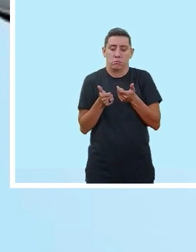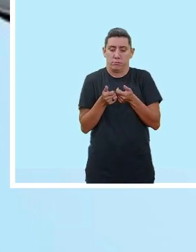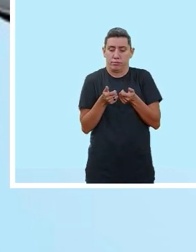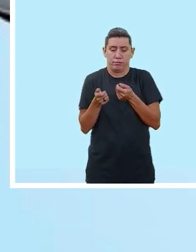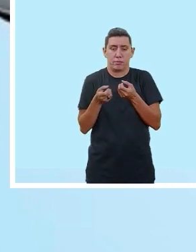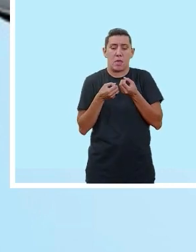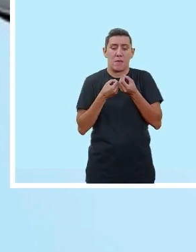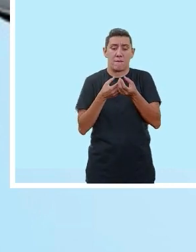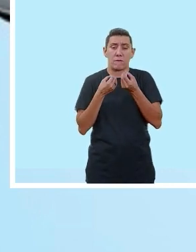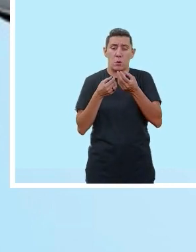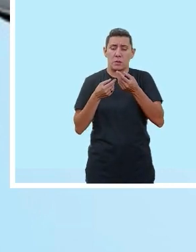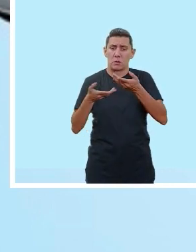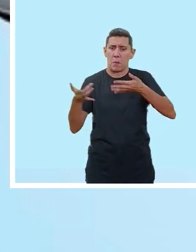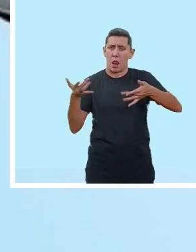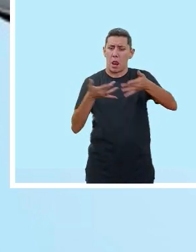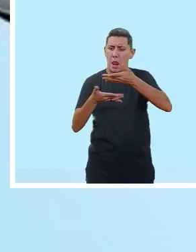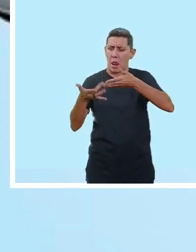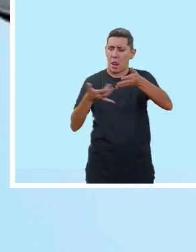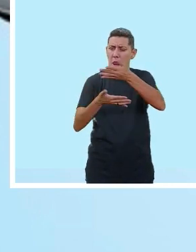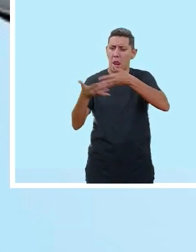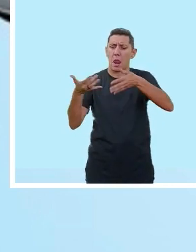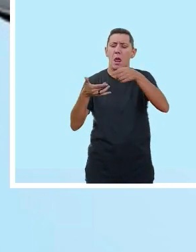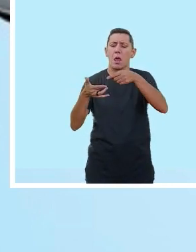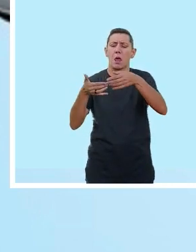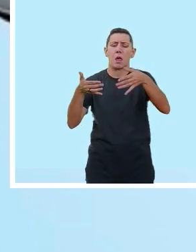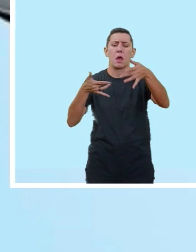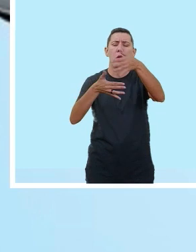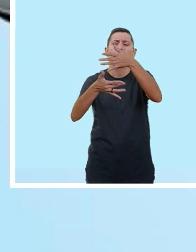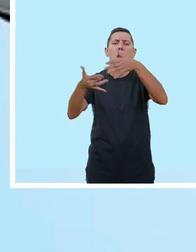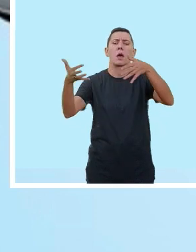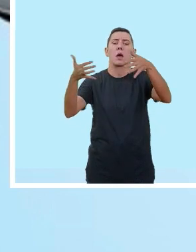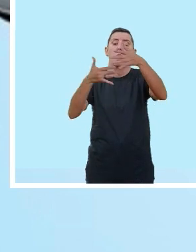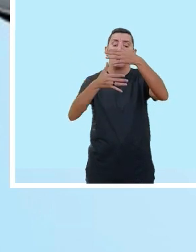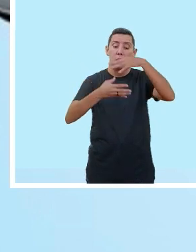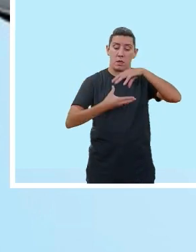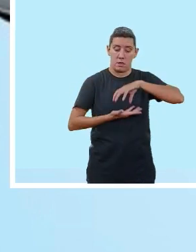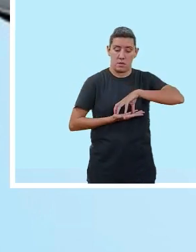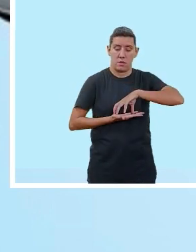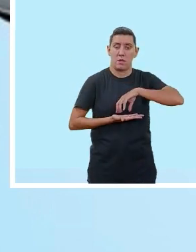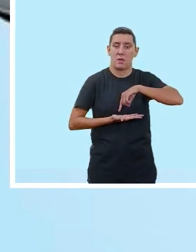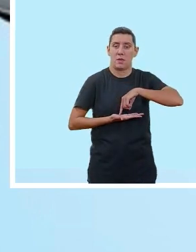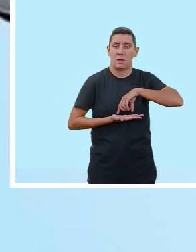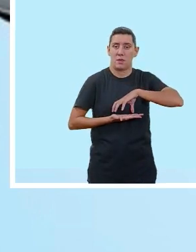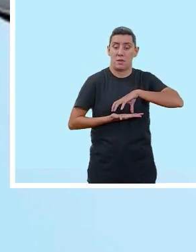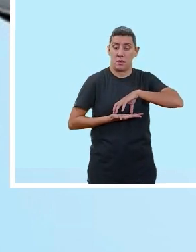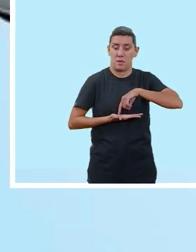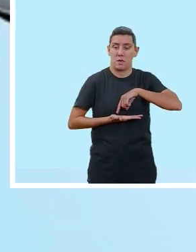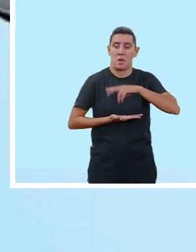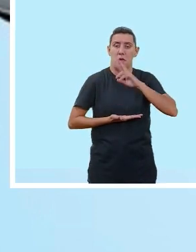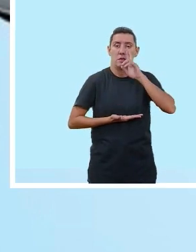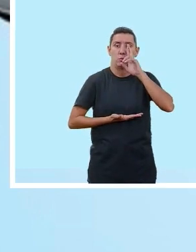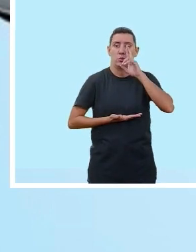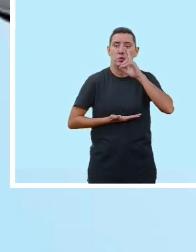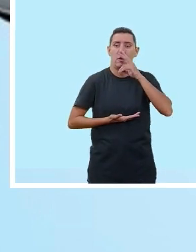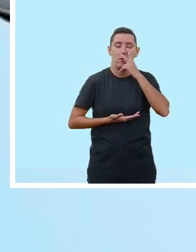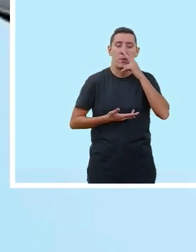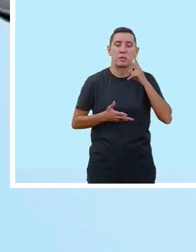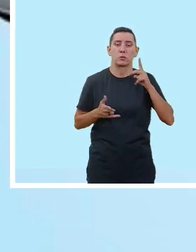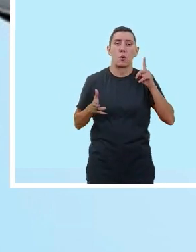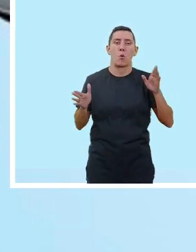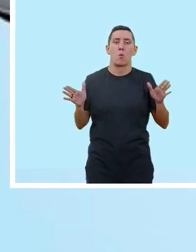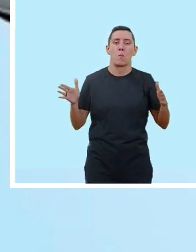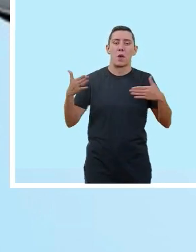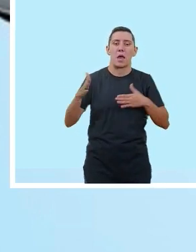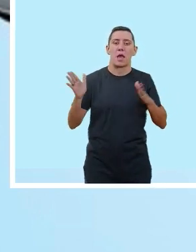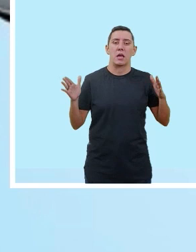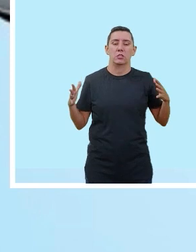gerando, armazenando e trafegando, ele passa por um data center, né? Você pode imaginar o data center como uma grande caixa que você coloca